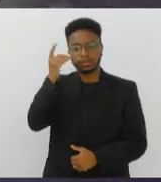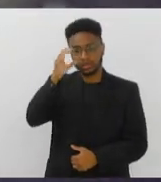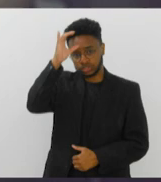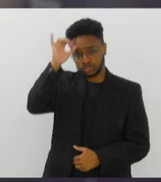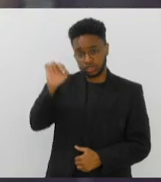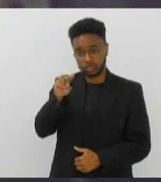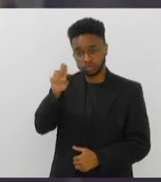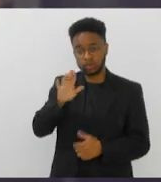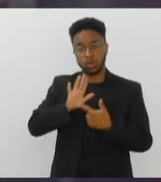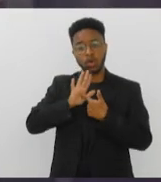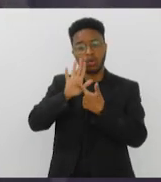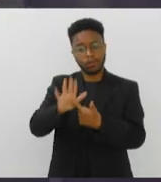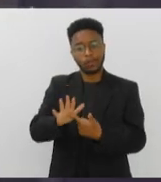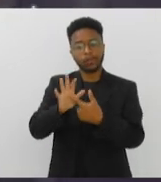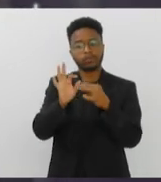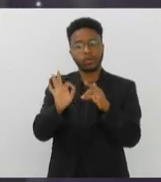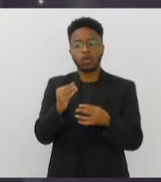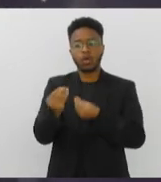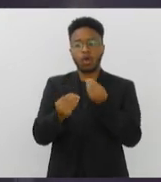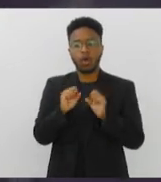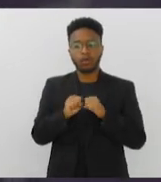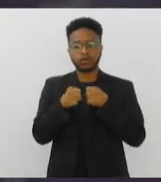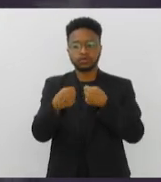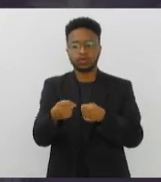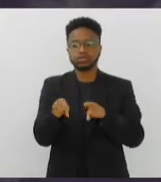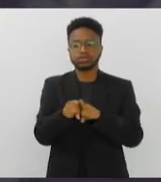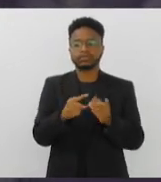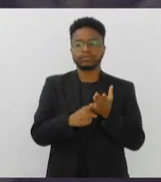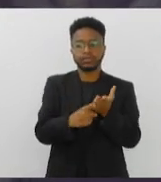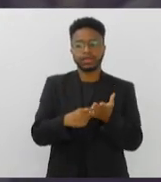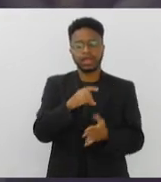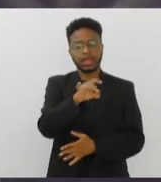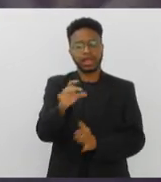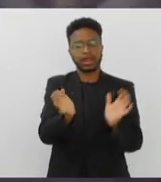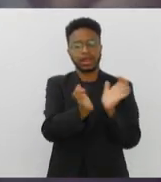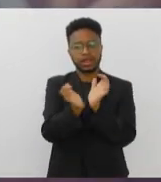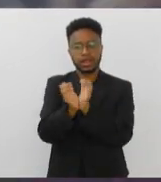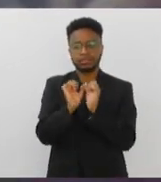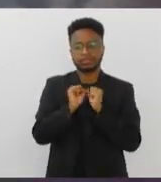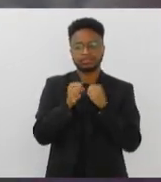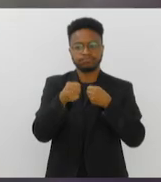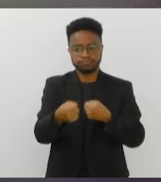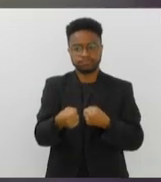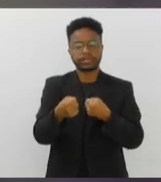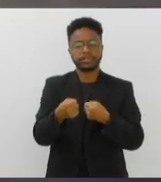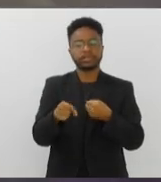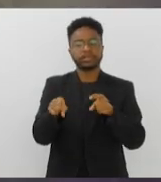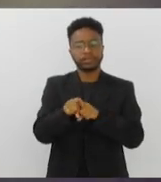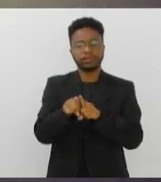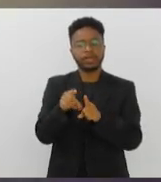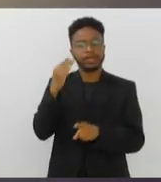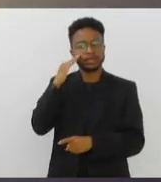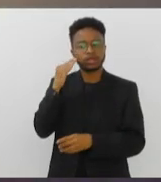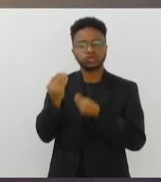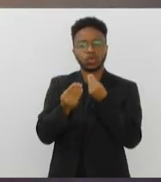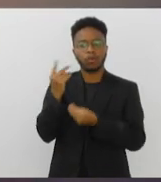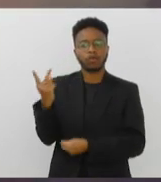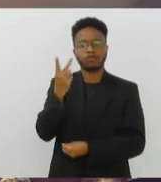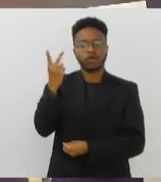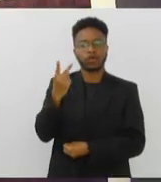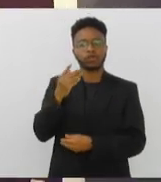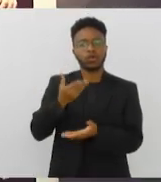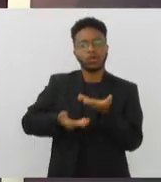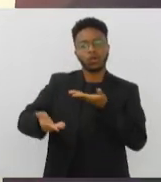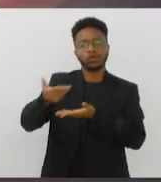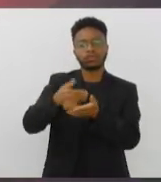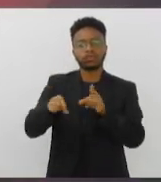é um reflexo direto do esforço e comprometimento de uma equipe dedicada que entende o valor da colaboração e do